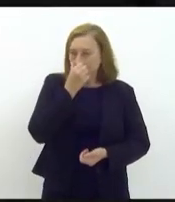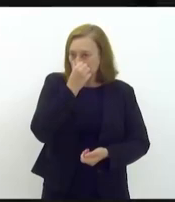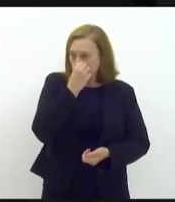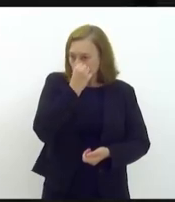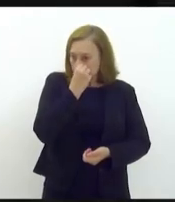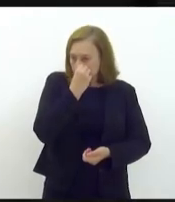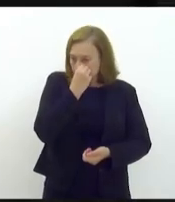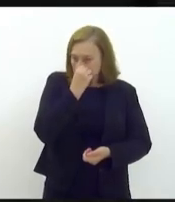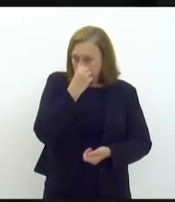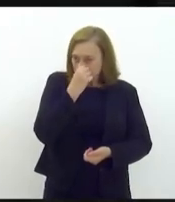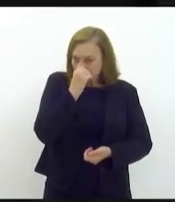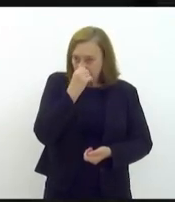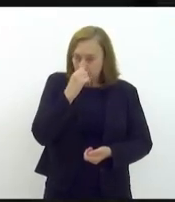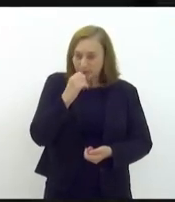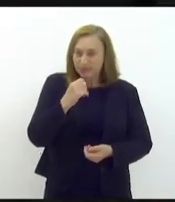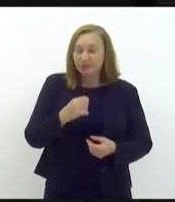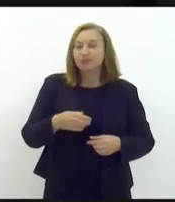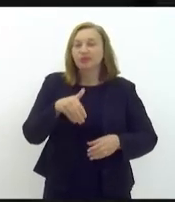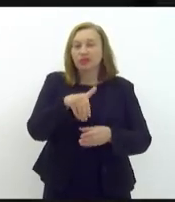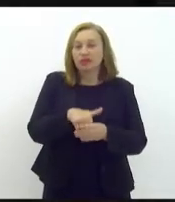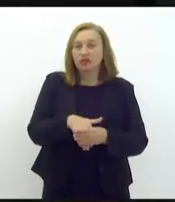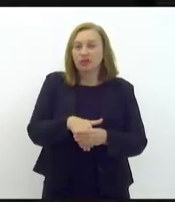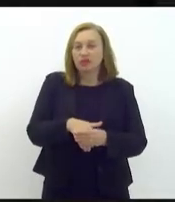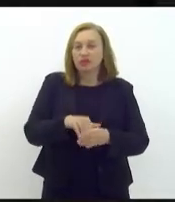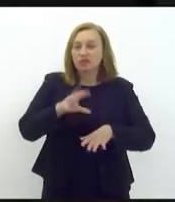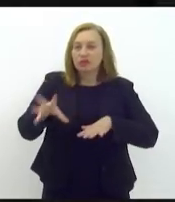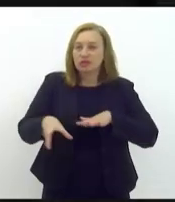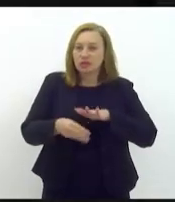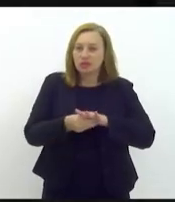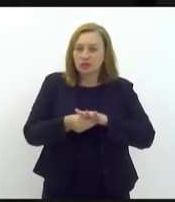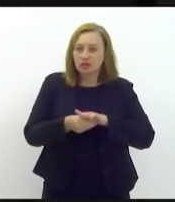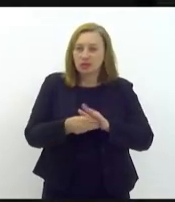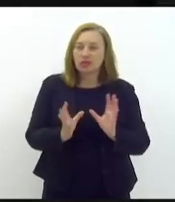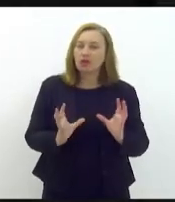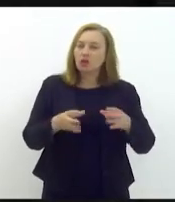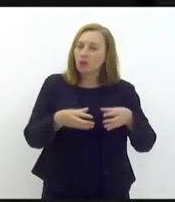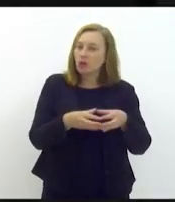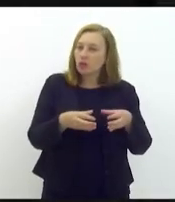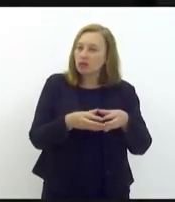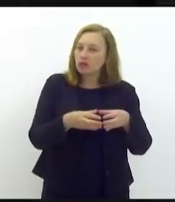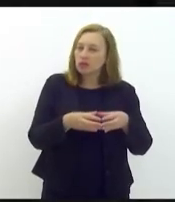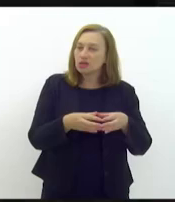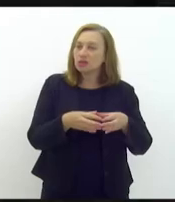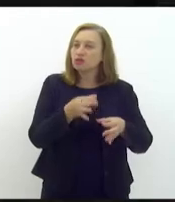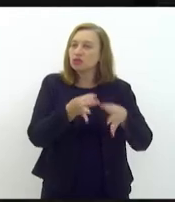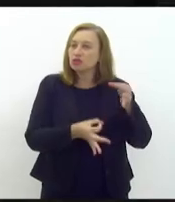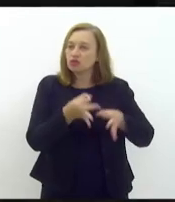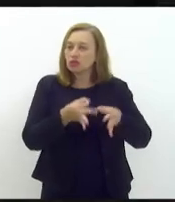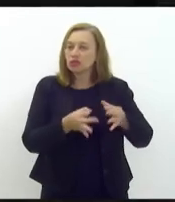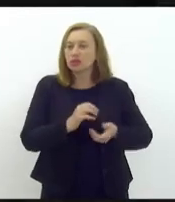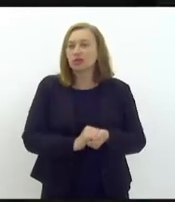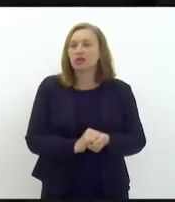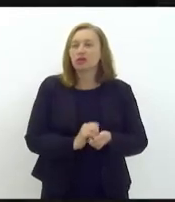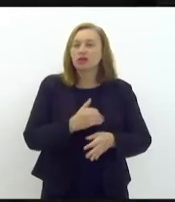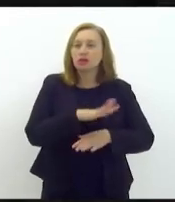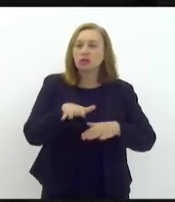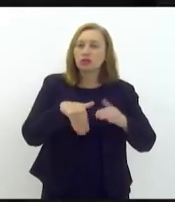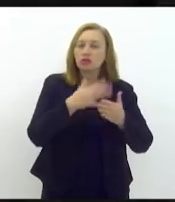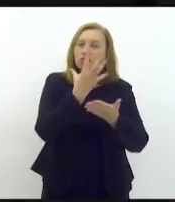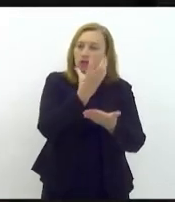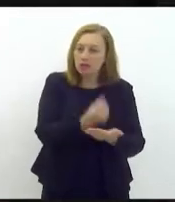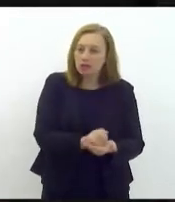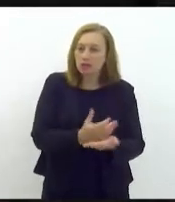com os pareceres emitidos em votação as emendas da comissão de constituição e justiça os senhores que a própria